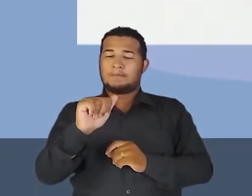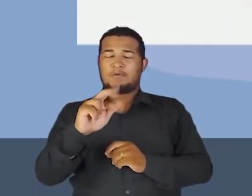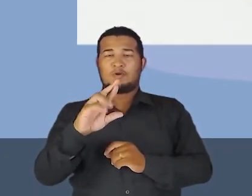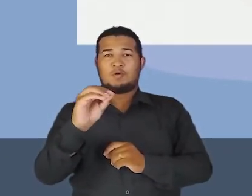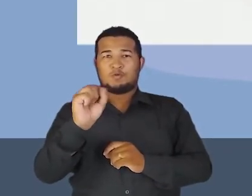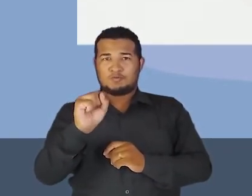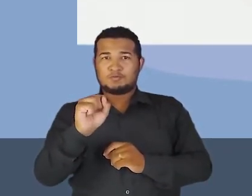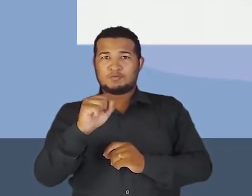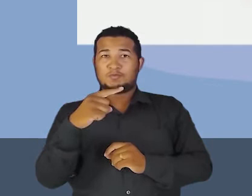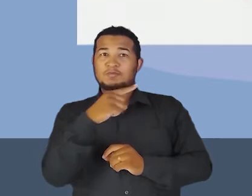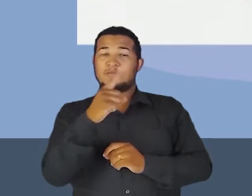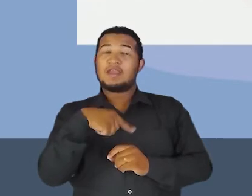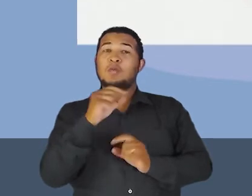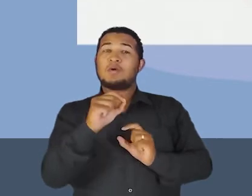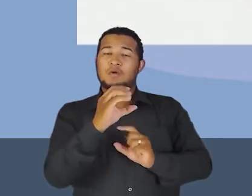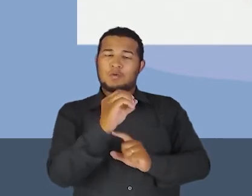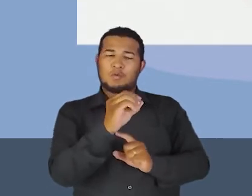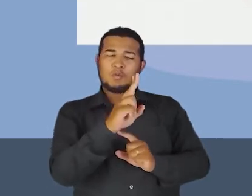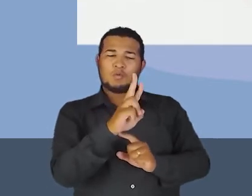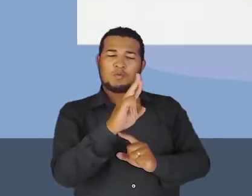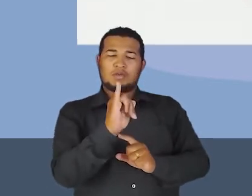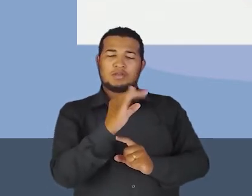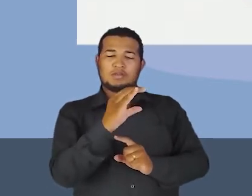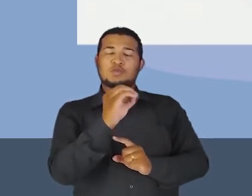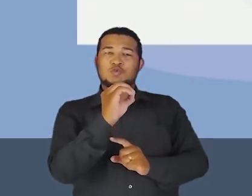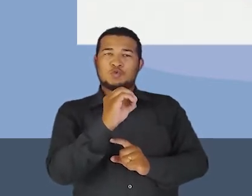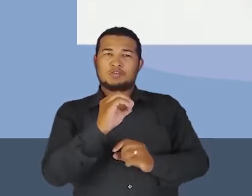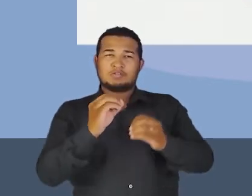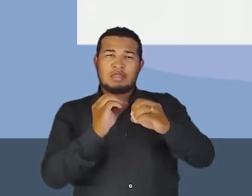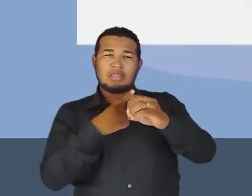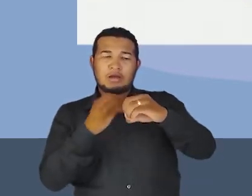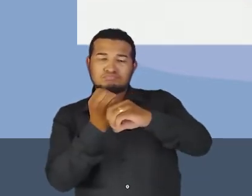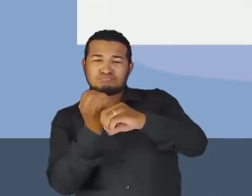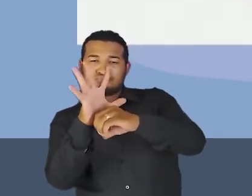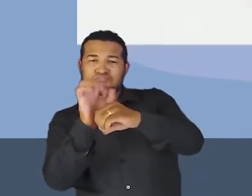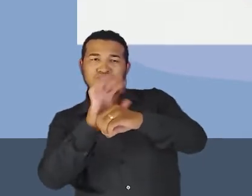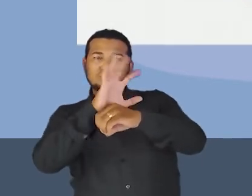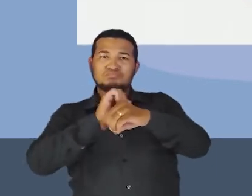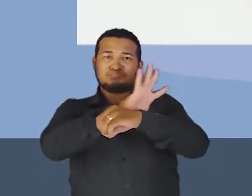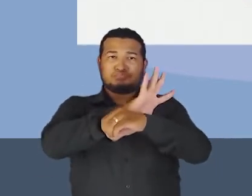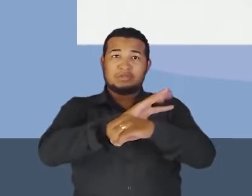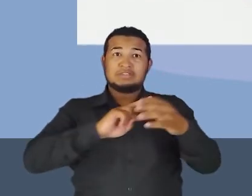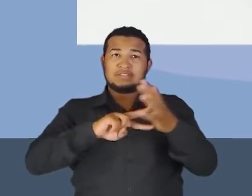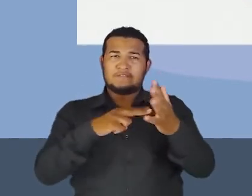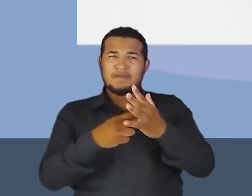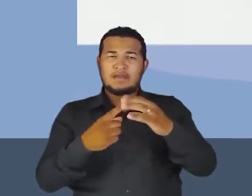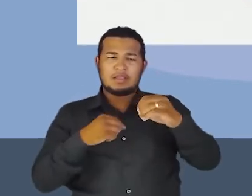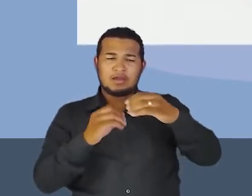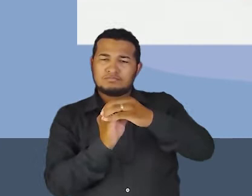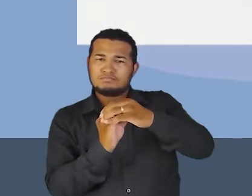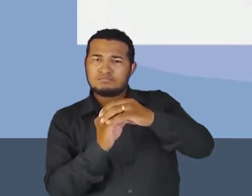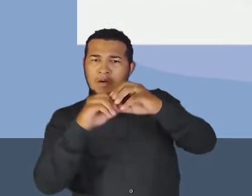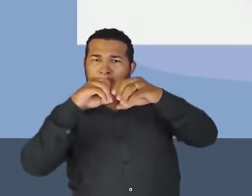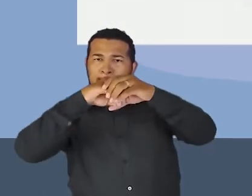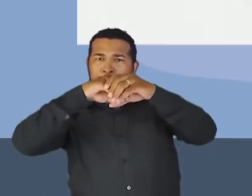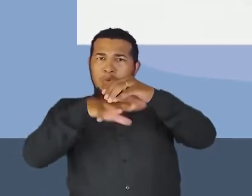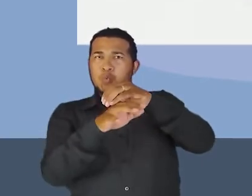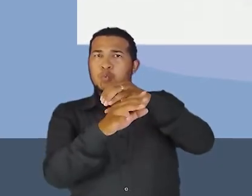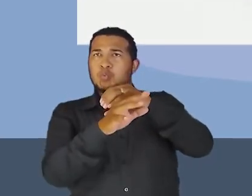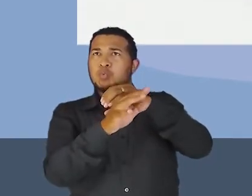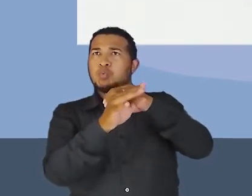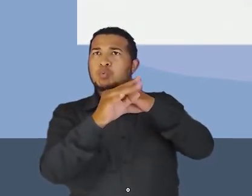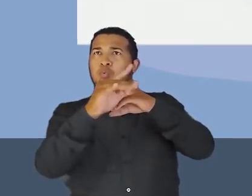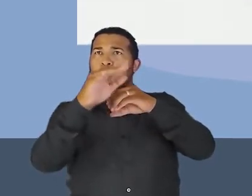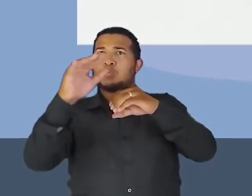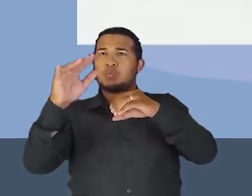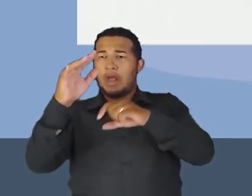imagem o ouriço do mar. Perceba que os indivíduos eles vão liberar os gametas na água, esses gametas vão